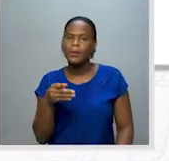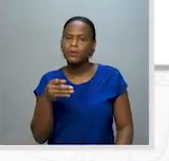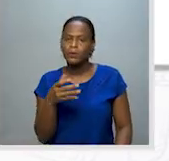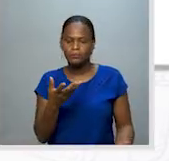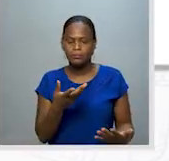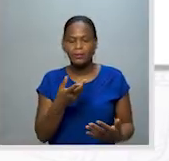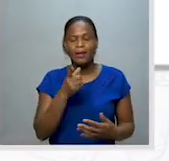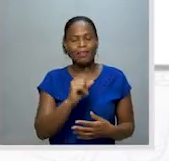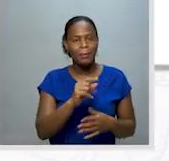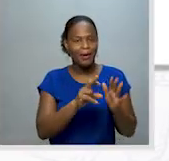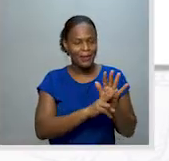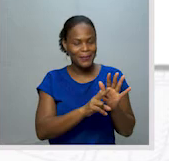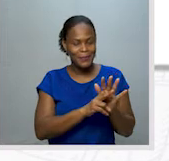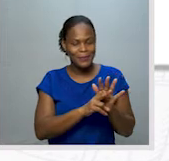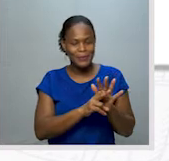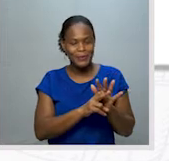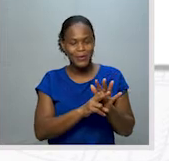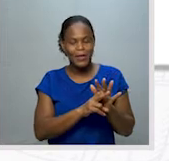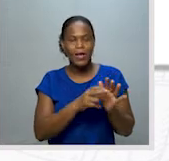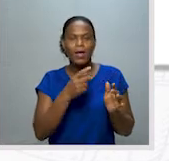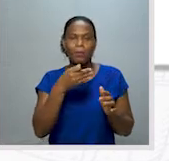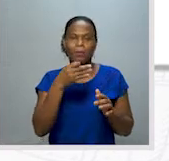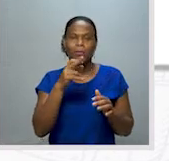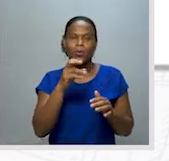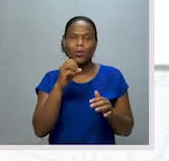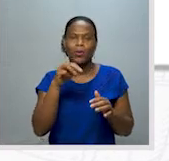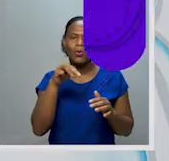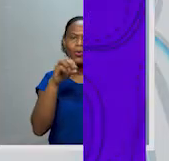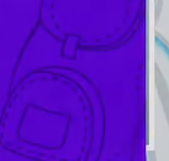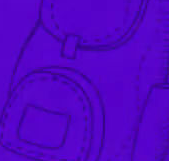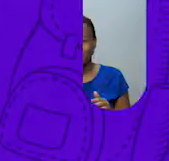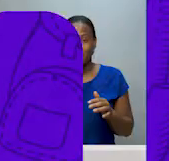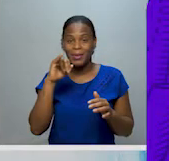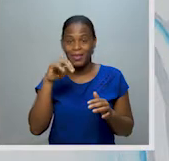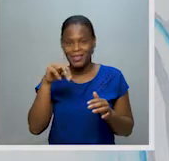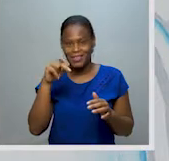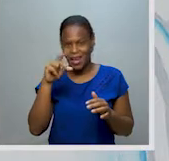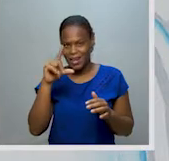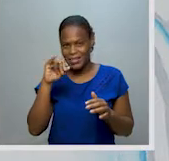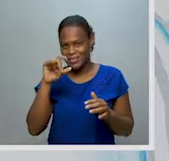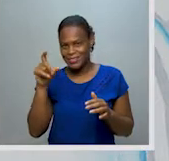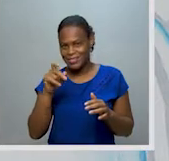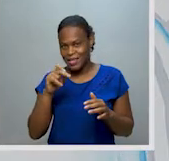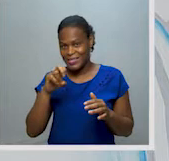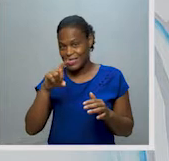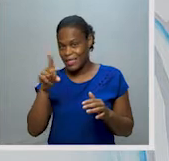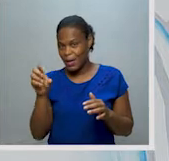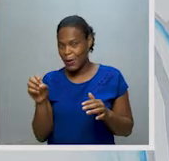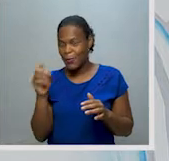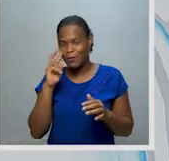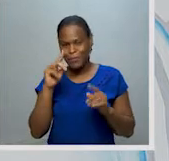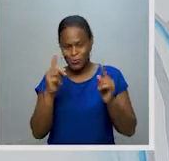e também regras de pronominalização. Hoje, então, nós vamos falar sobre